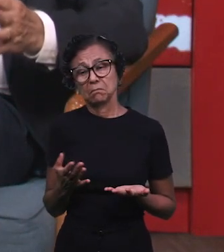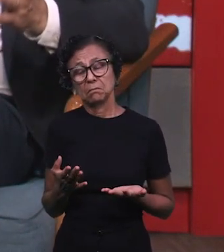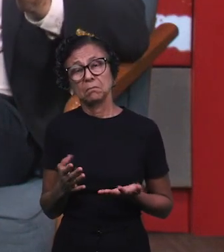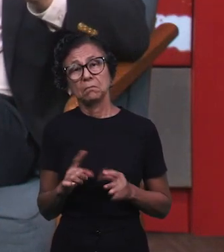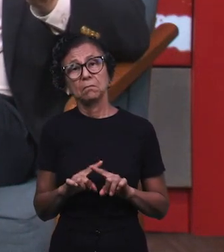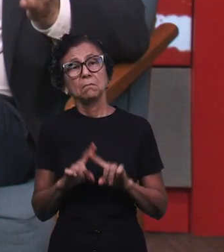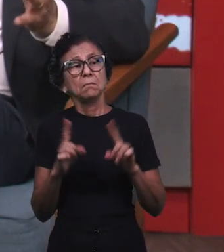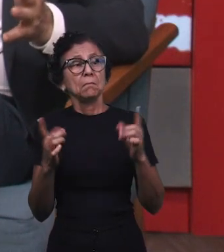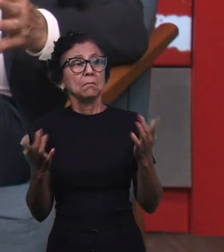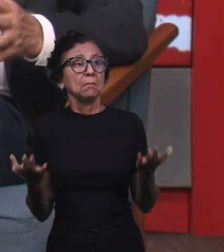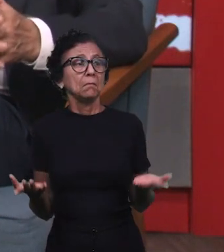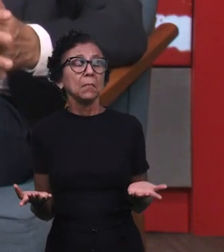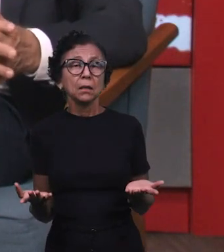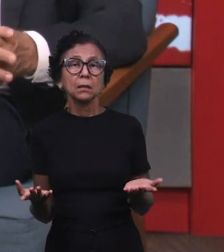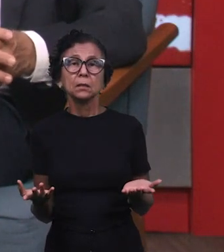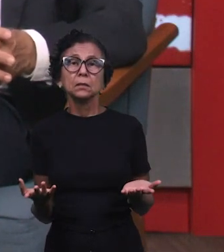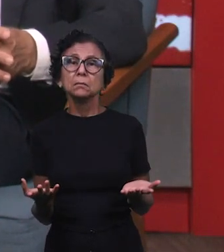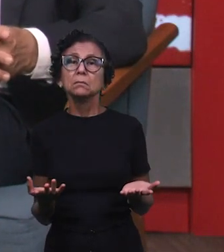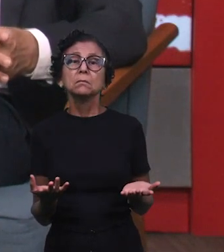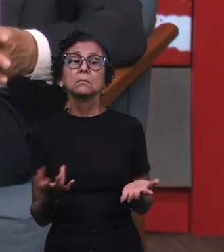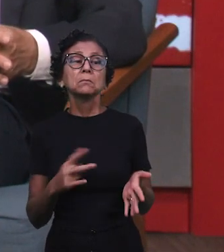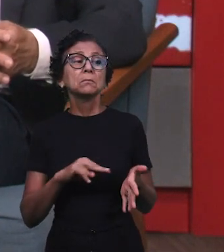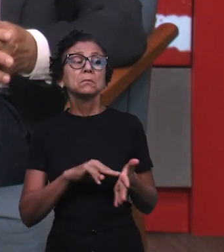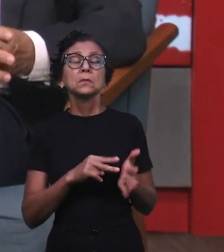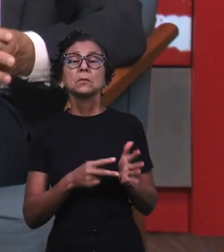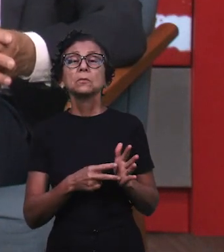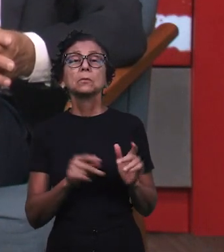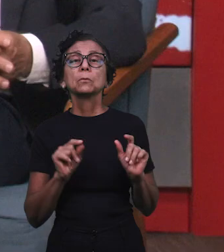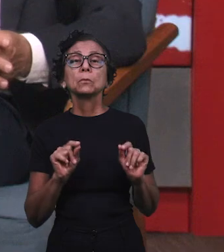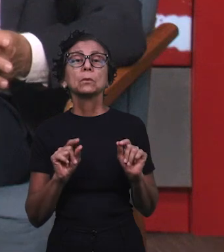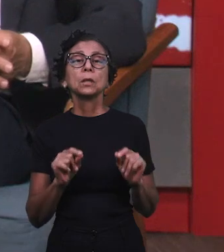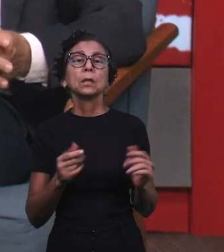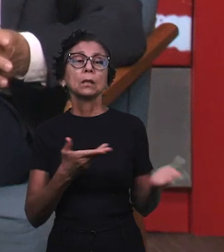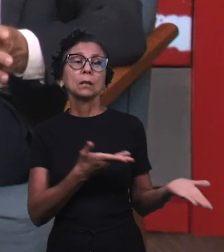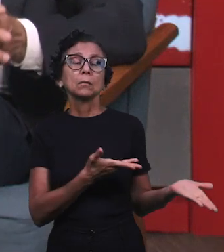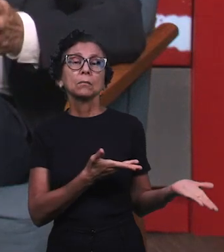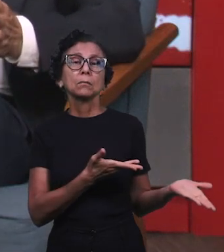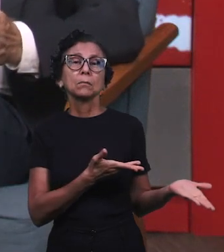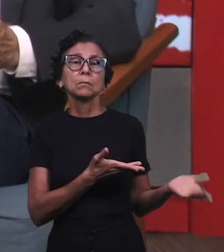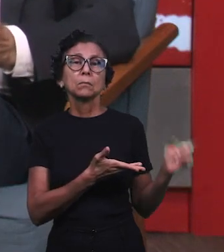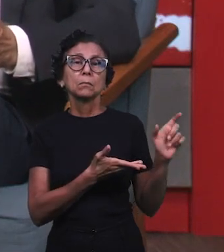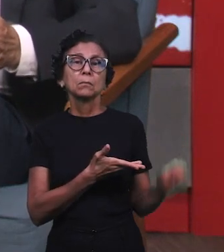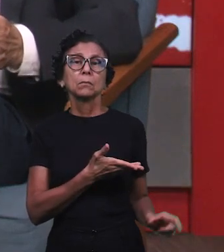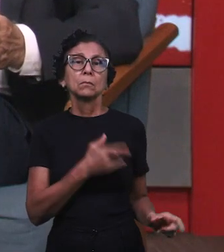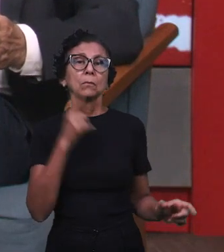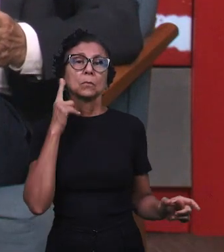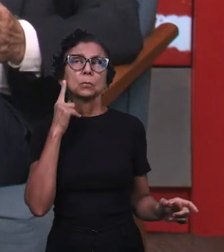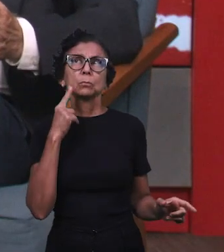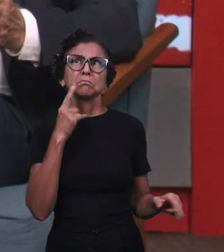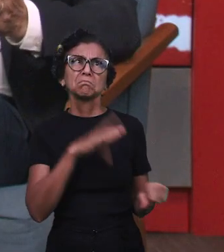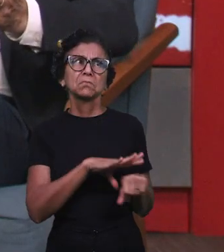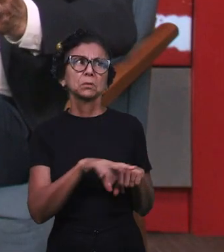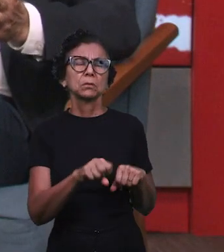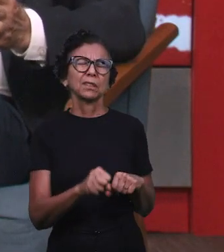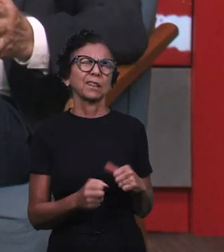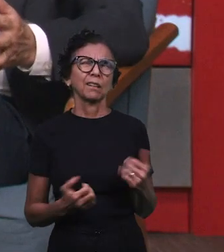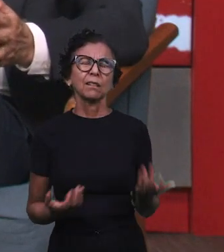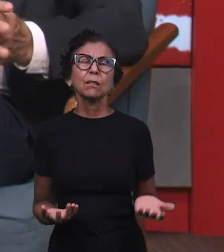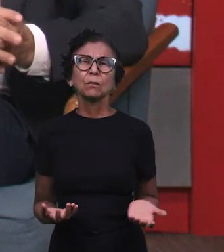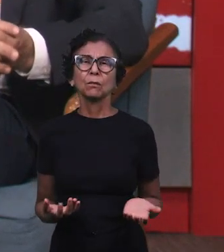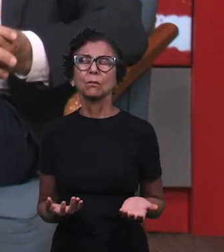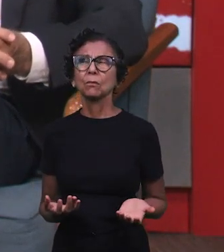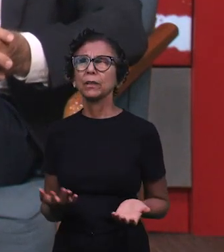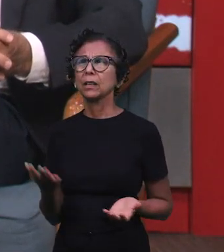algum significado na cura do surdo? Será que o que Jesus está